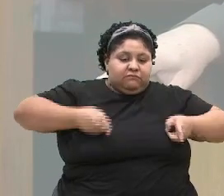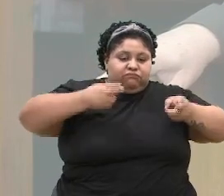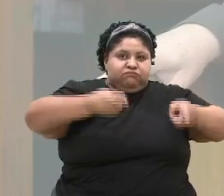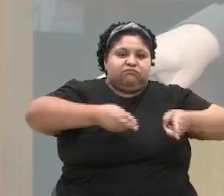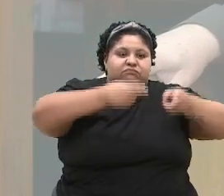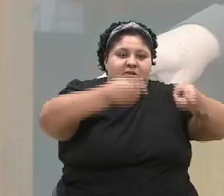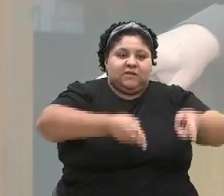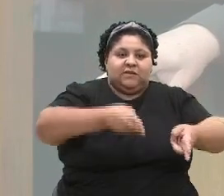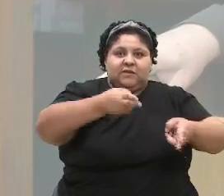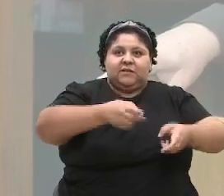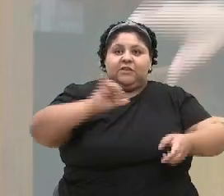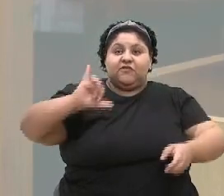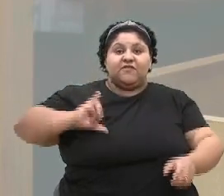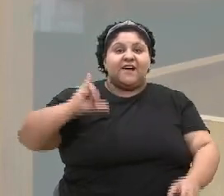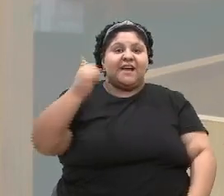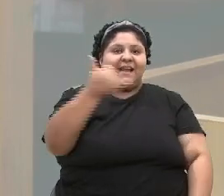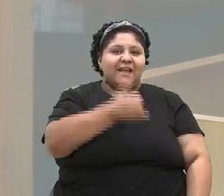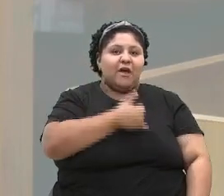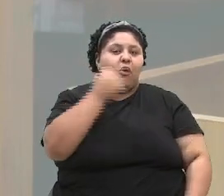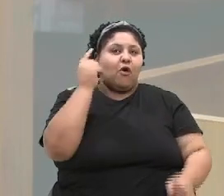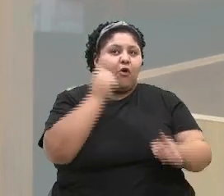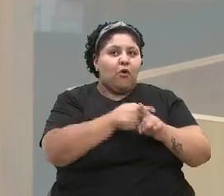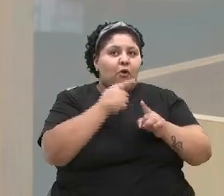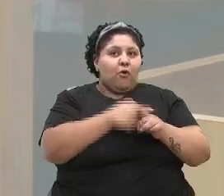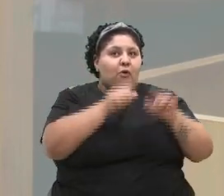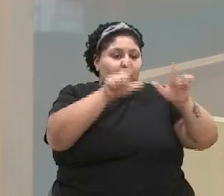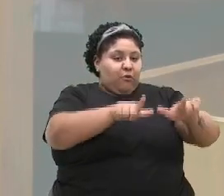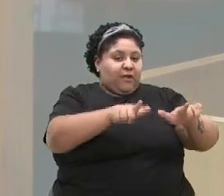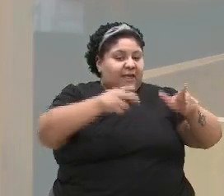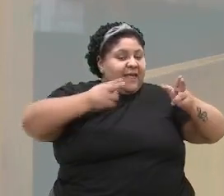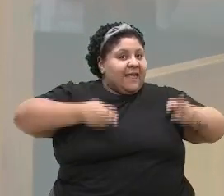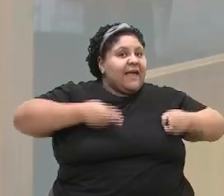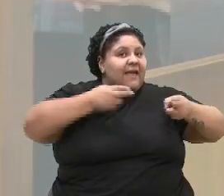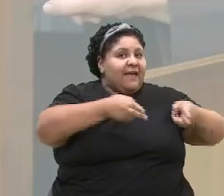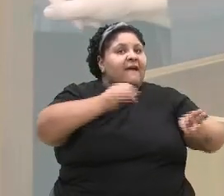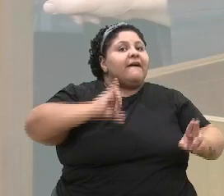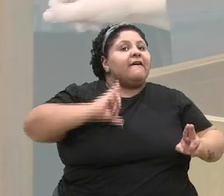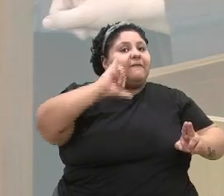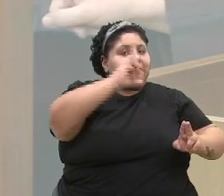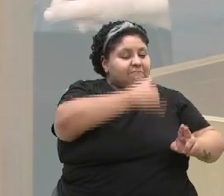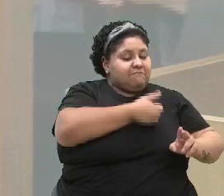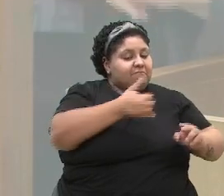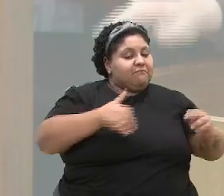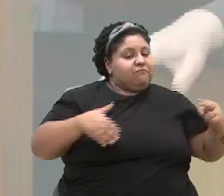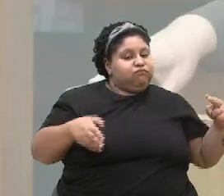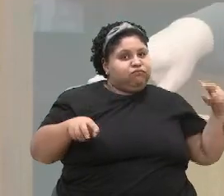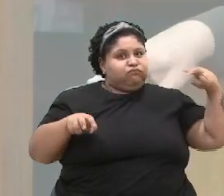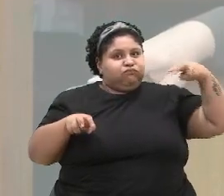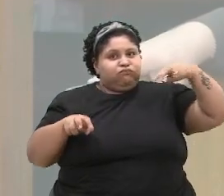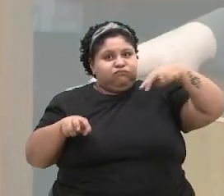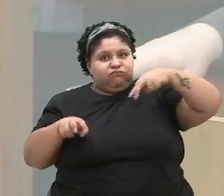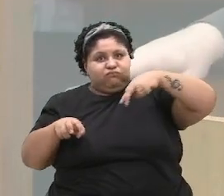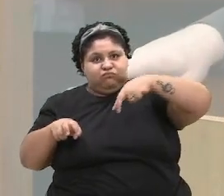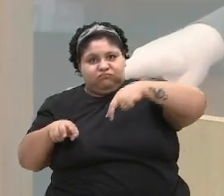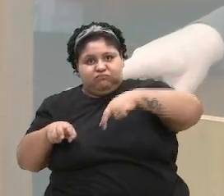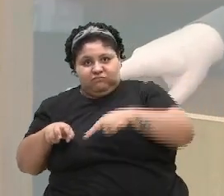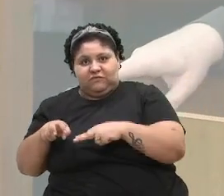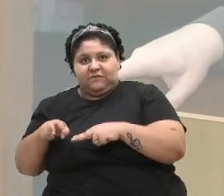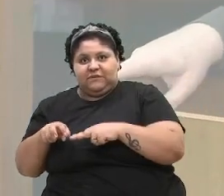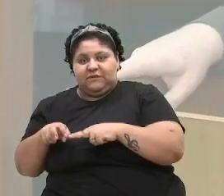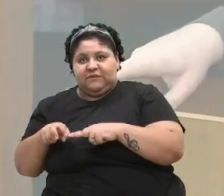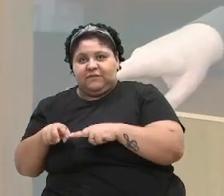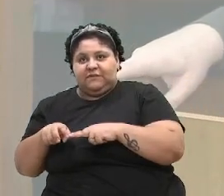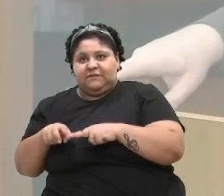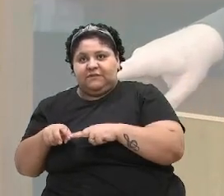de Vacaria. Porque o terminal ferroviário de Vacaria vai descer e escoar